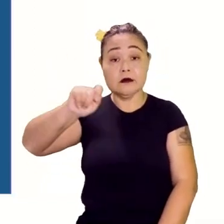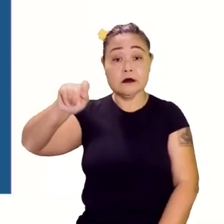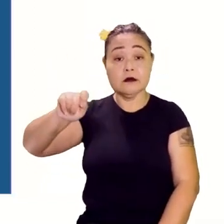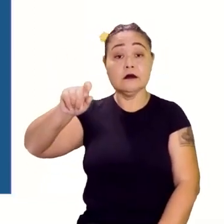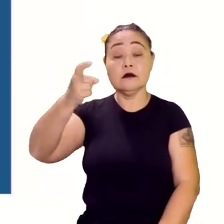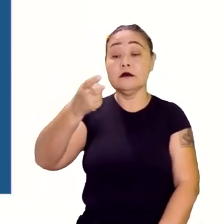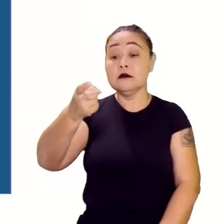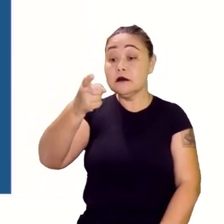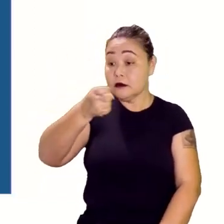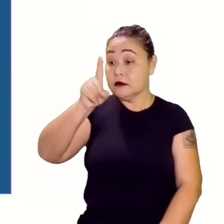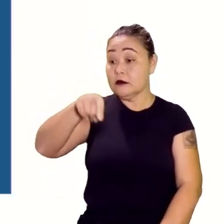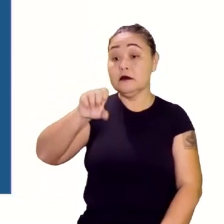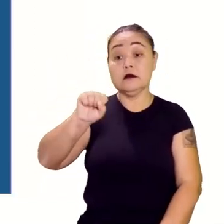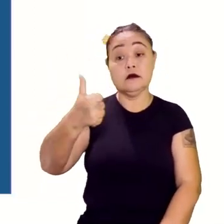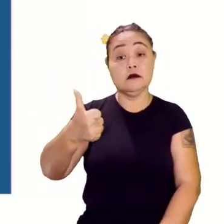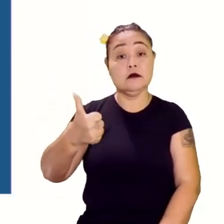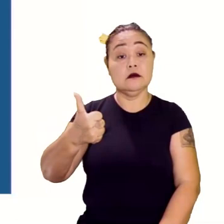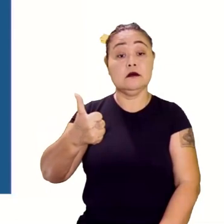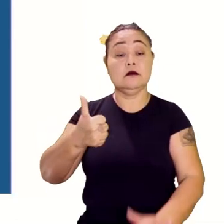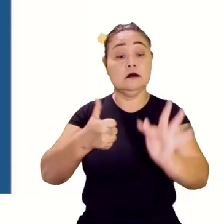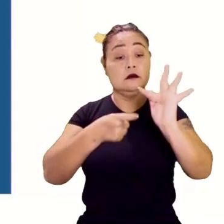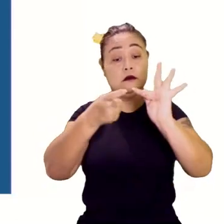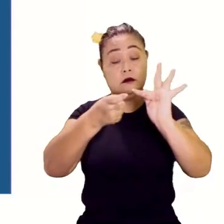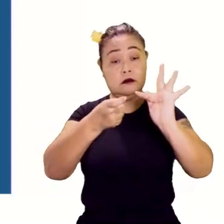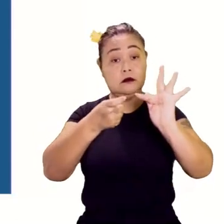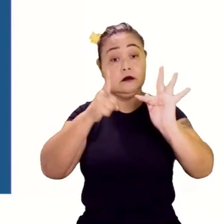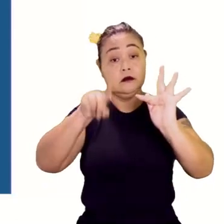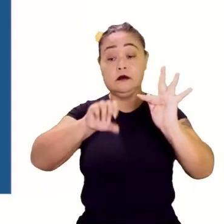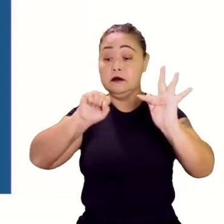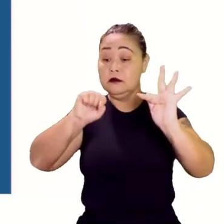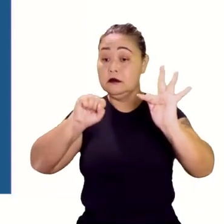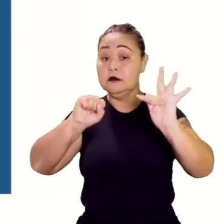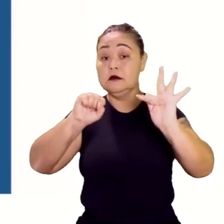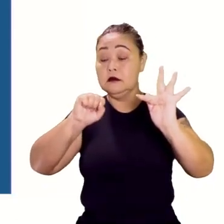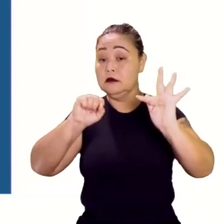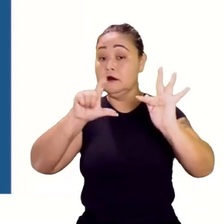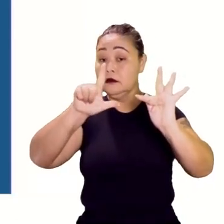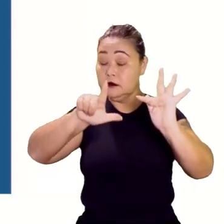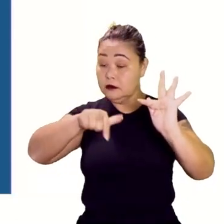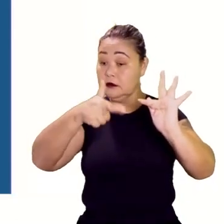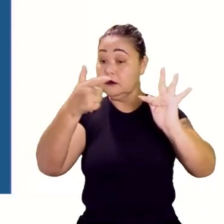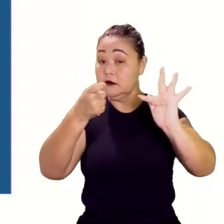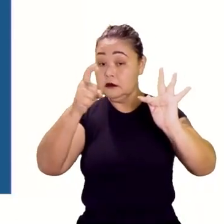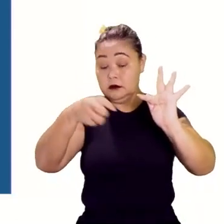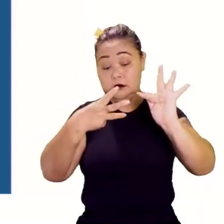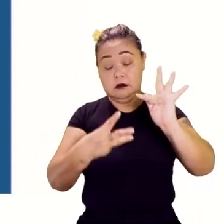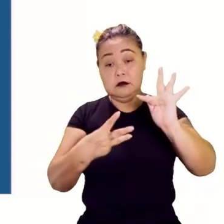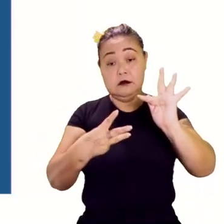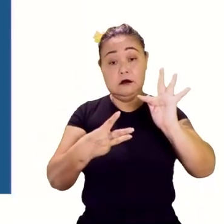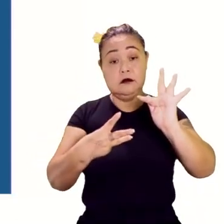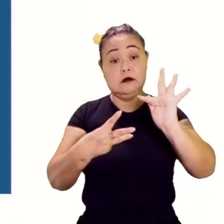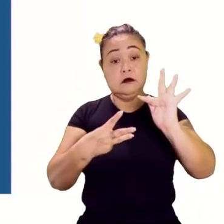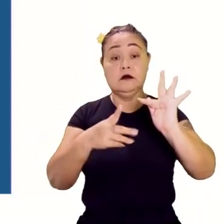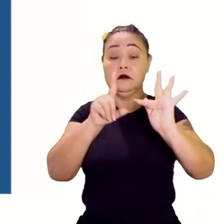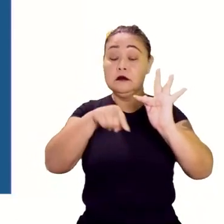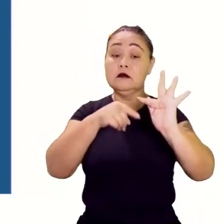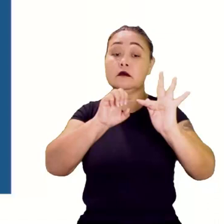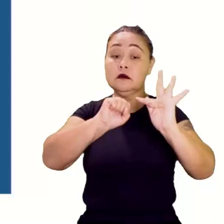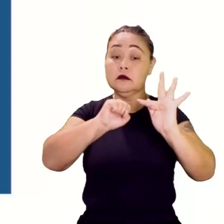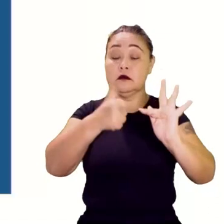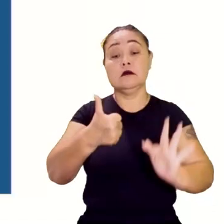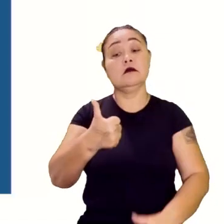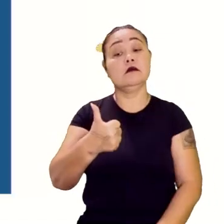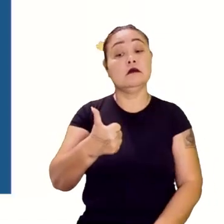que o meu x é 81. Então, f de x, né, é igual ao log de x na base 3. Esse x vai